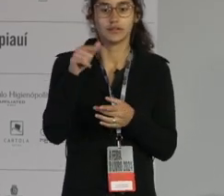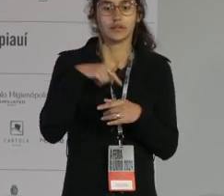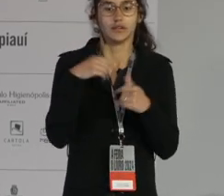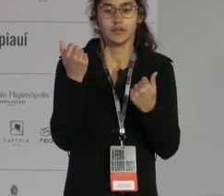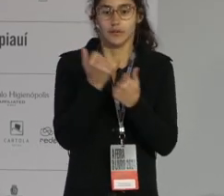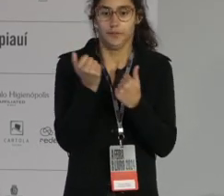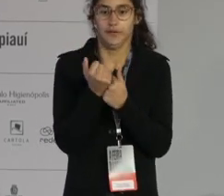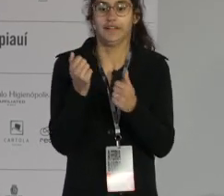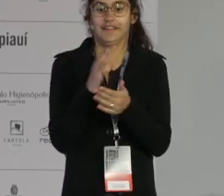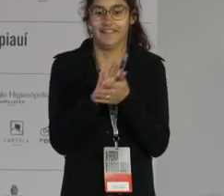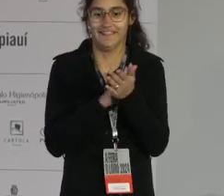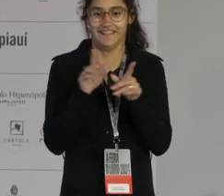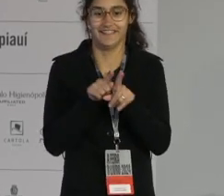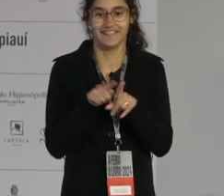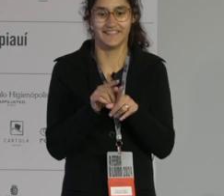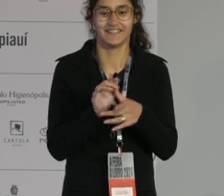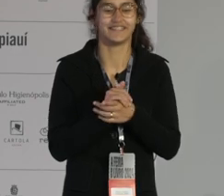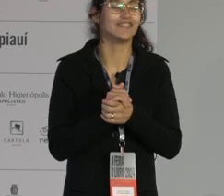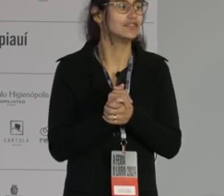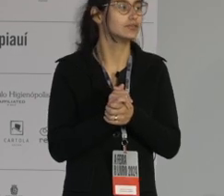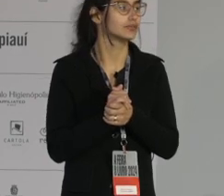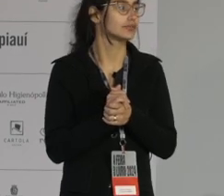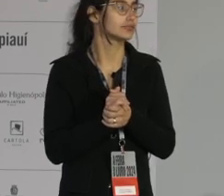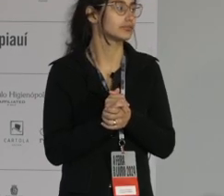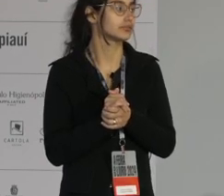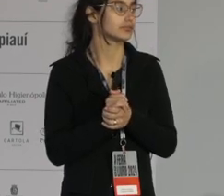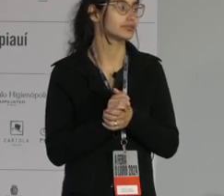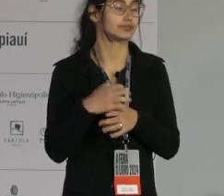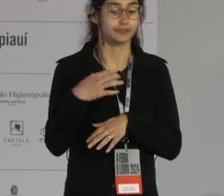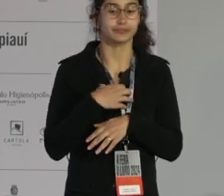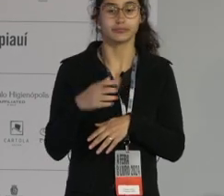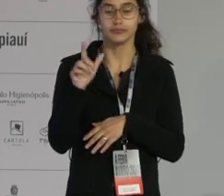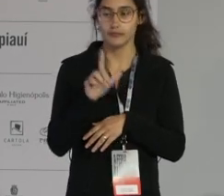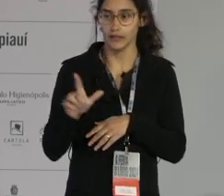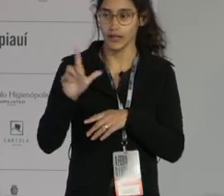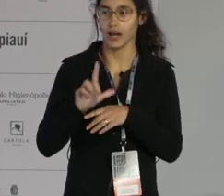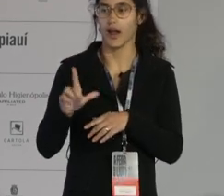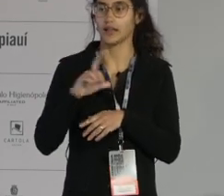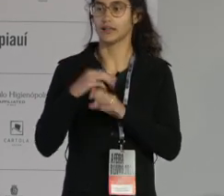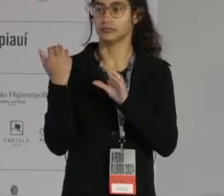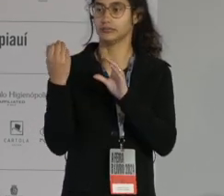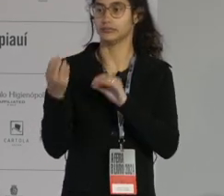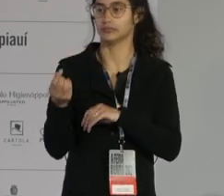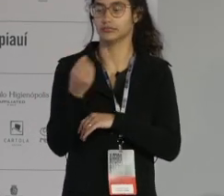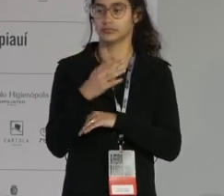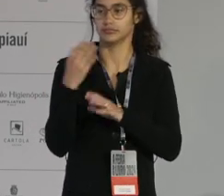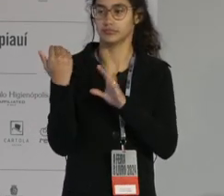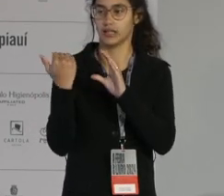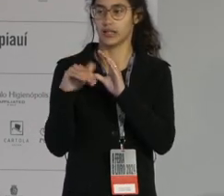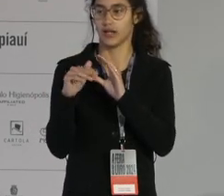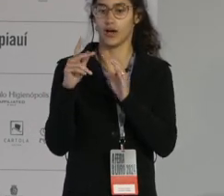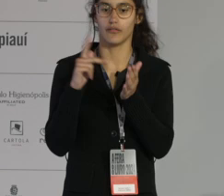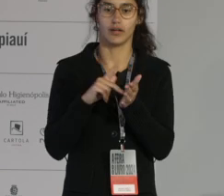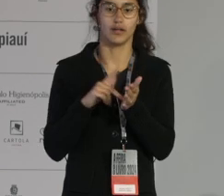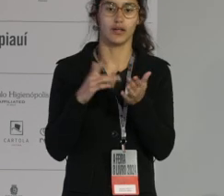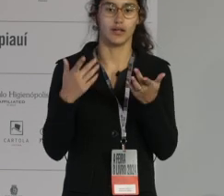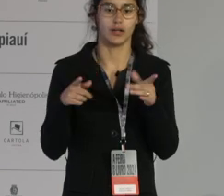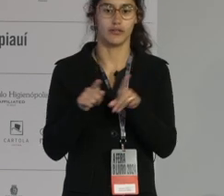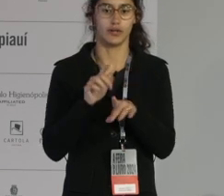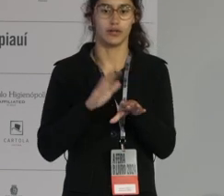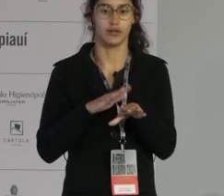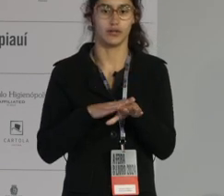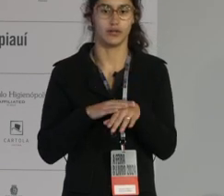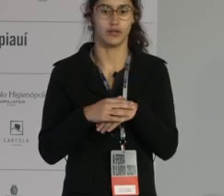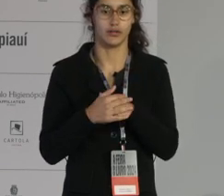suprema deselegância no meio literário é enviar um original, né? Então assim, mas eu cheguei,